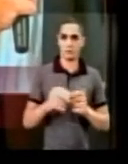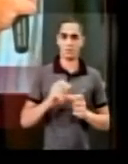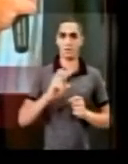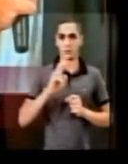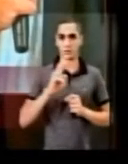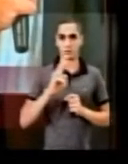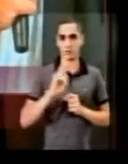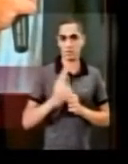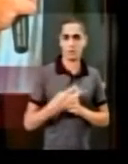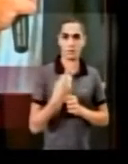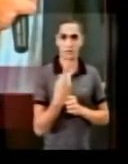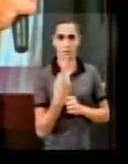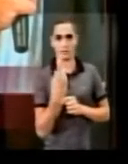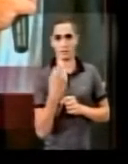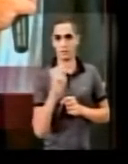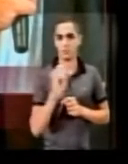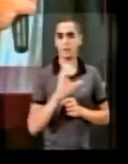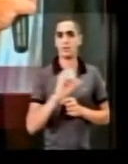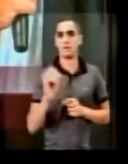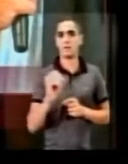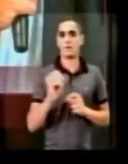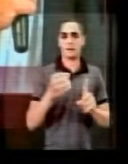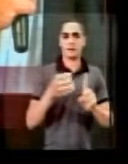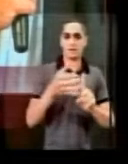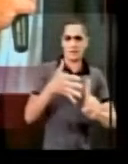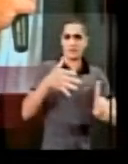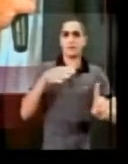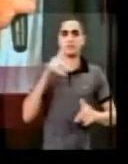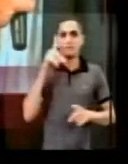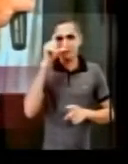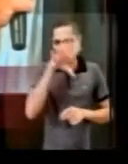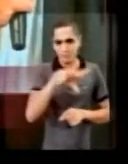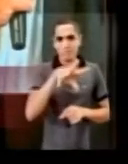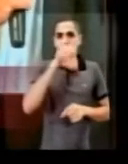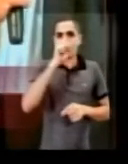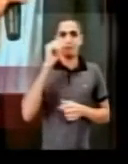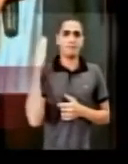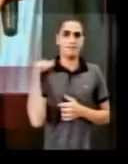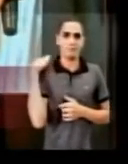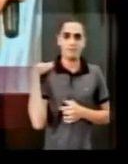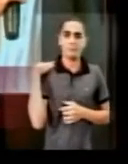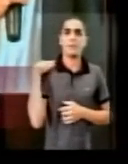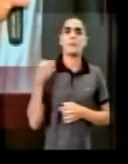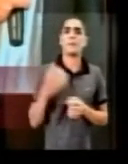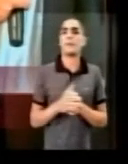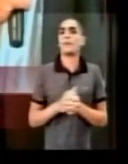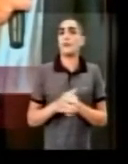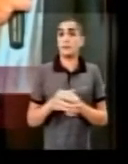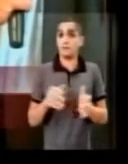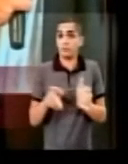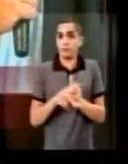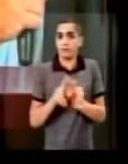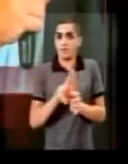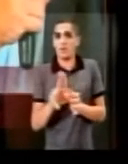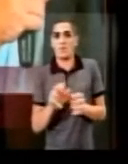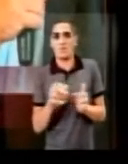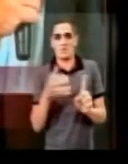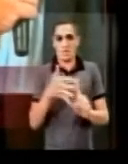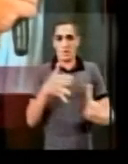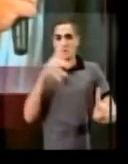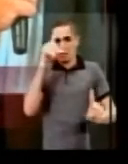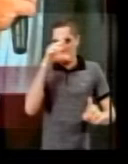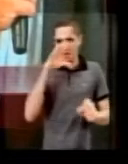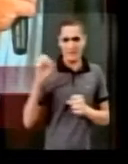2.180 tiveram síndrome respiratória aguda grave, que obviamente, como o próprio nome diz, é a forma grave